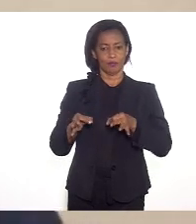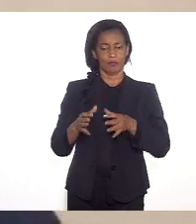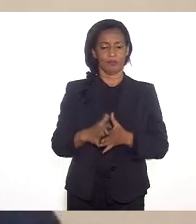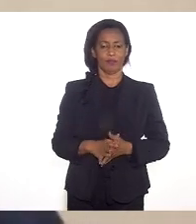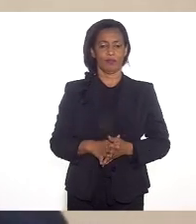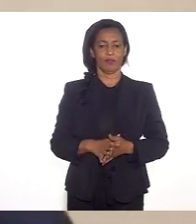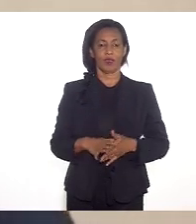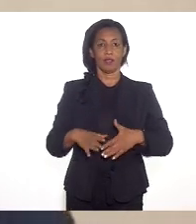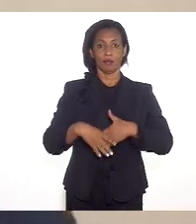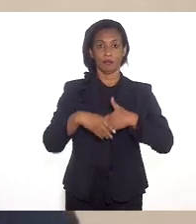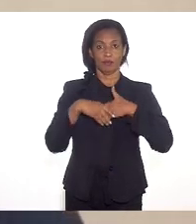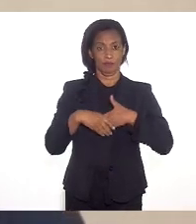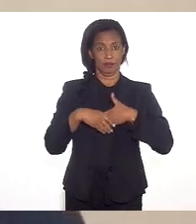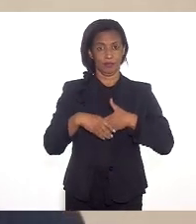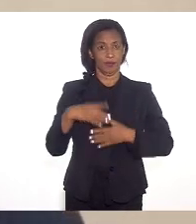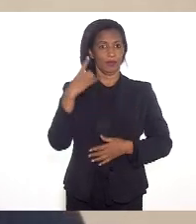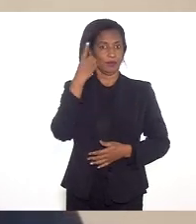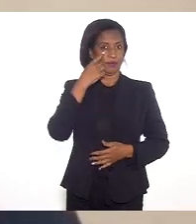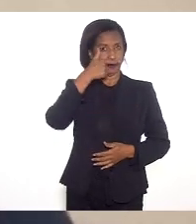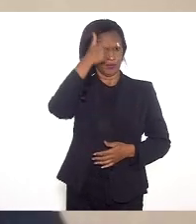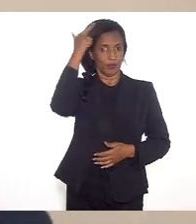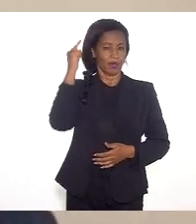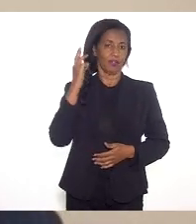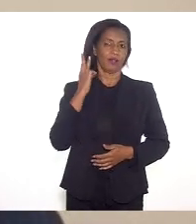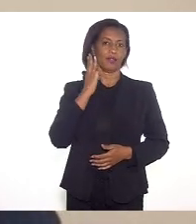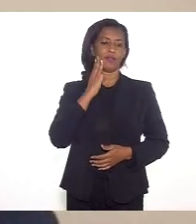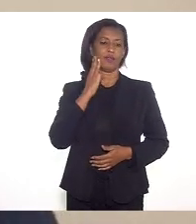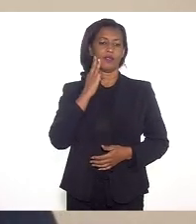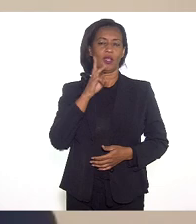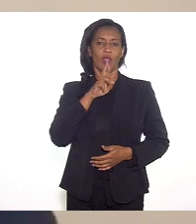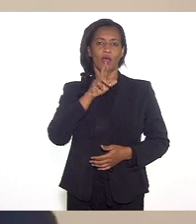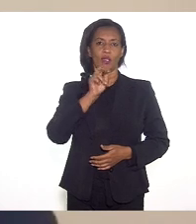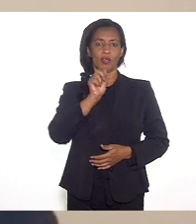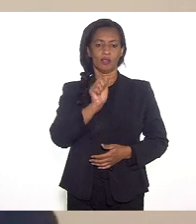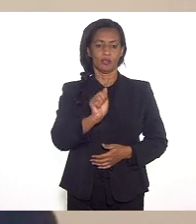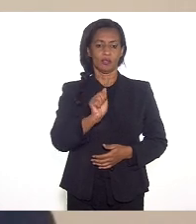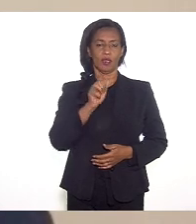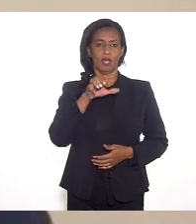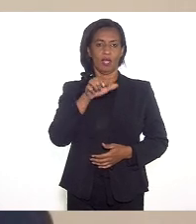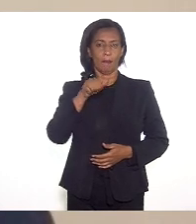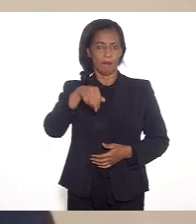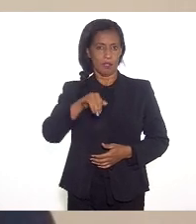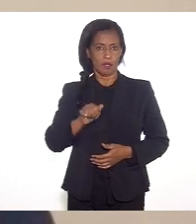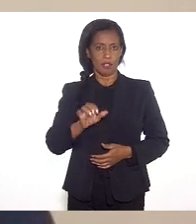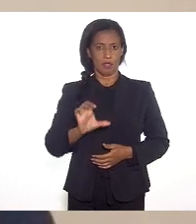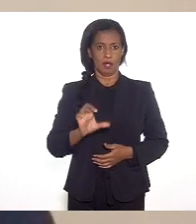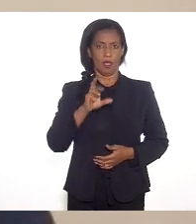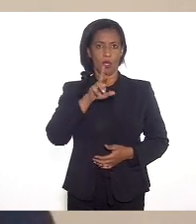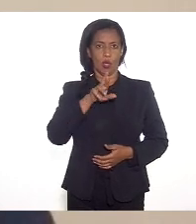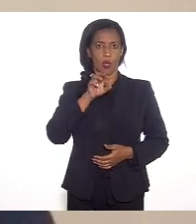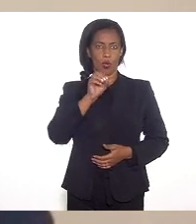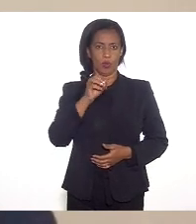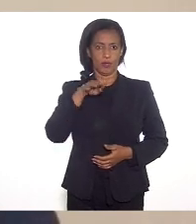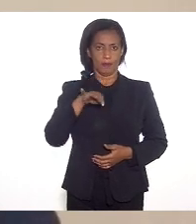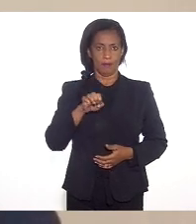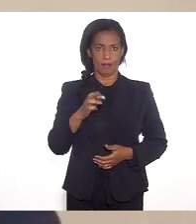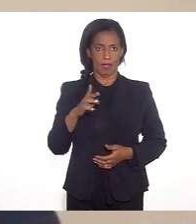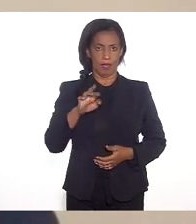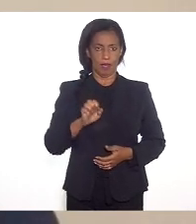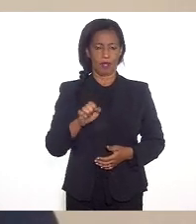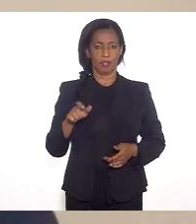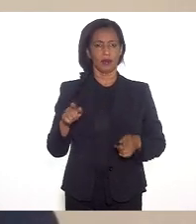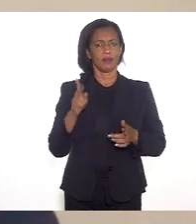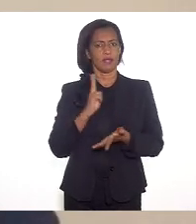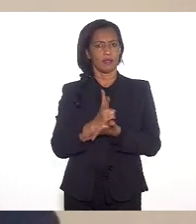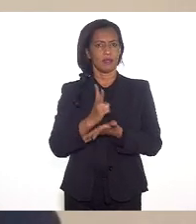deputado Luiz Paulo, deputado Valdeca Canê, deputado Rodrigo Amorim, deputado Carlos Mink, deputado Rosenzweig Reis e nossa